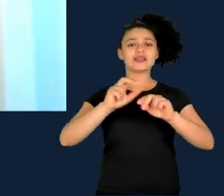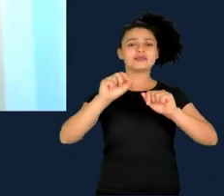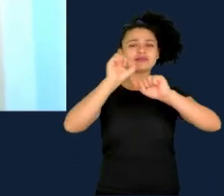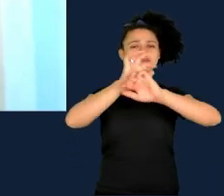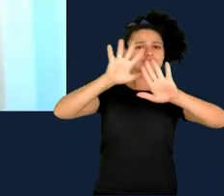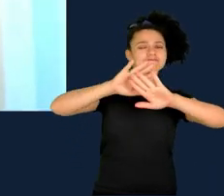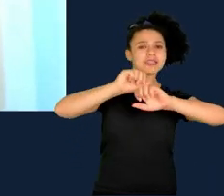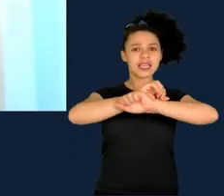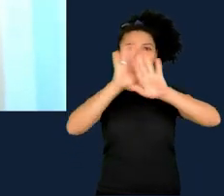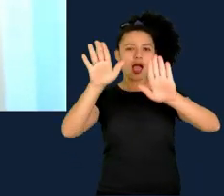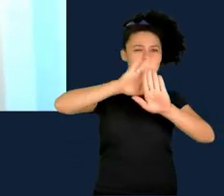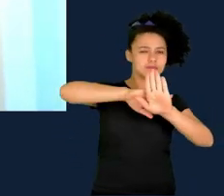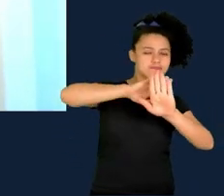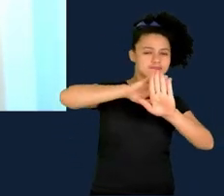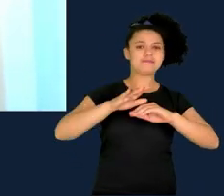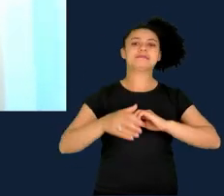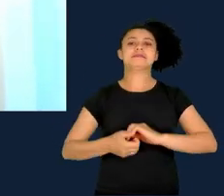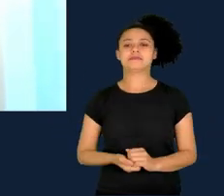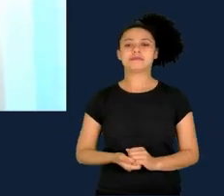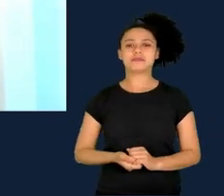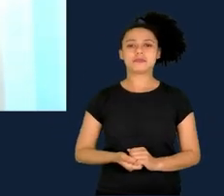monitoramento?